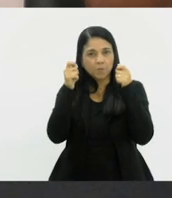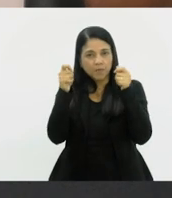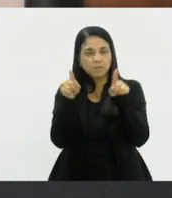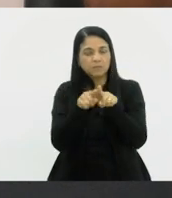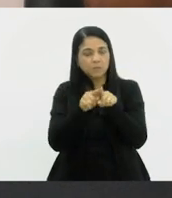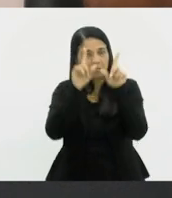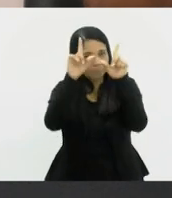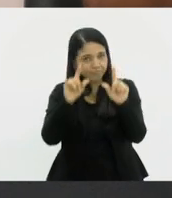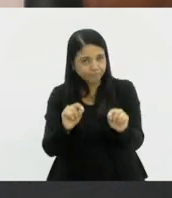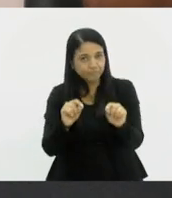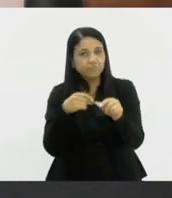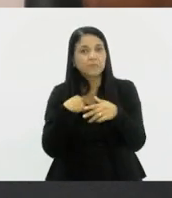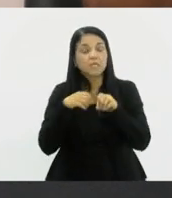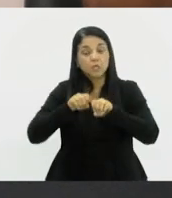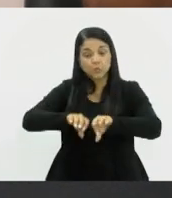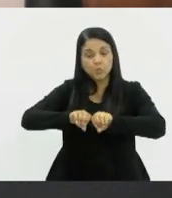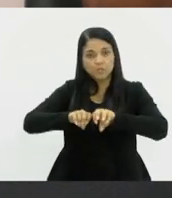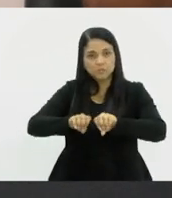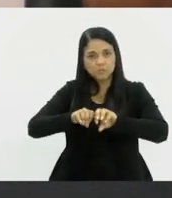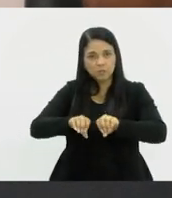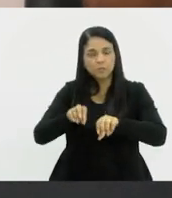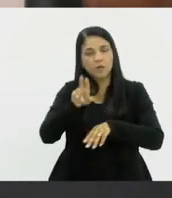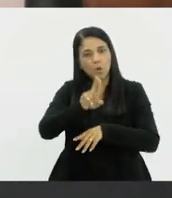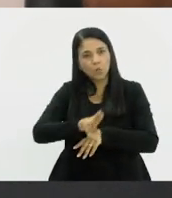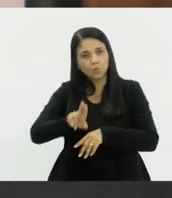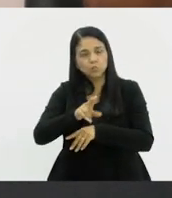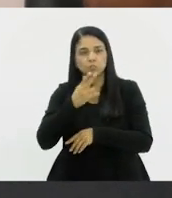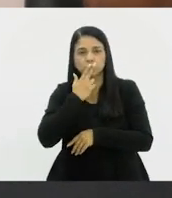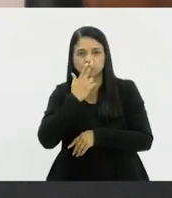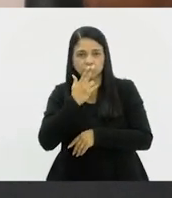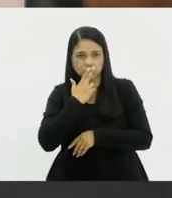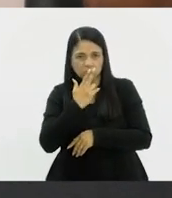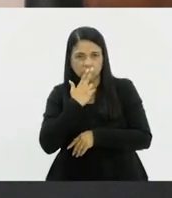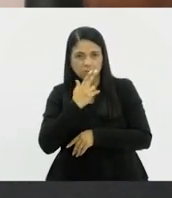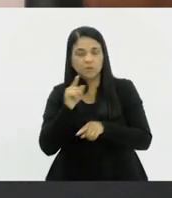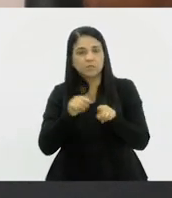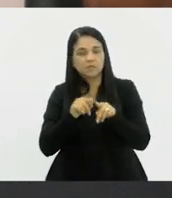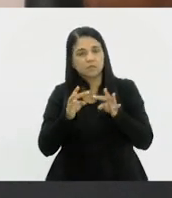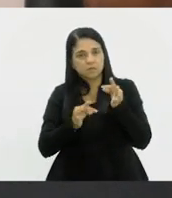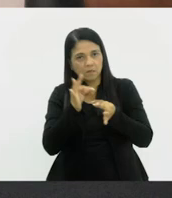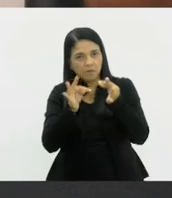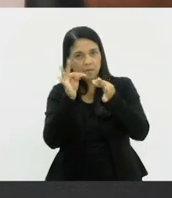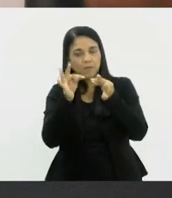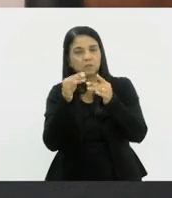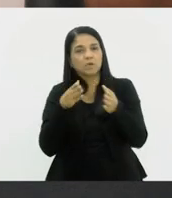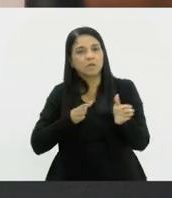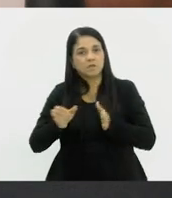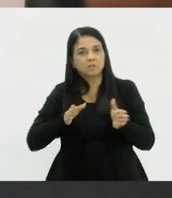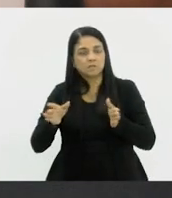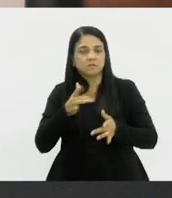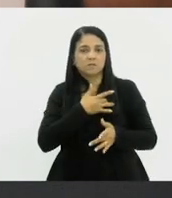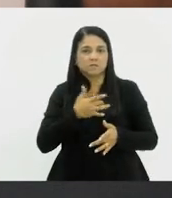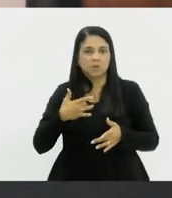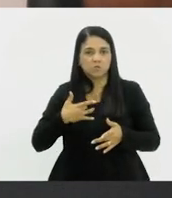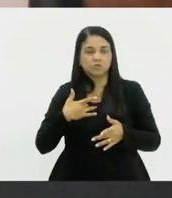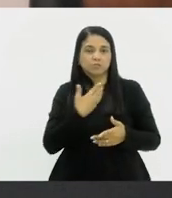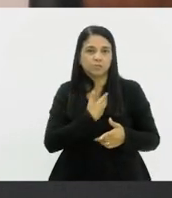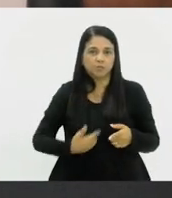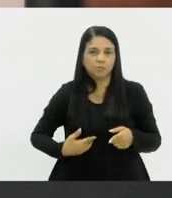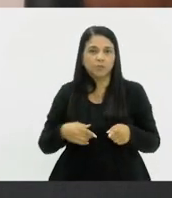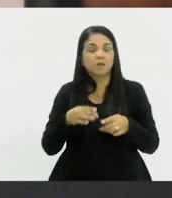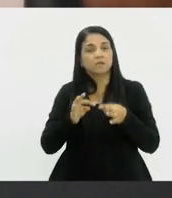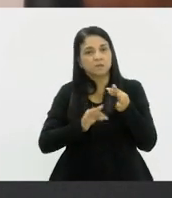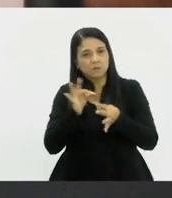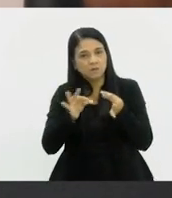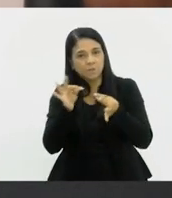fundamentalmente educação para o uso do cigarro e tratamento e acesso à saúde pública tratamento eh